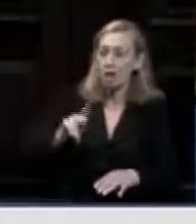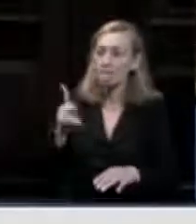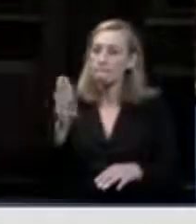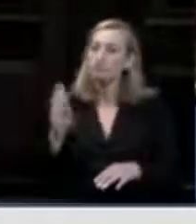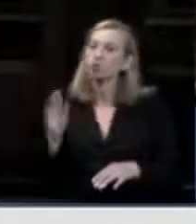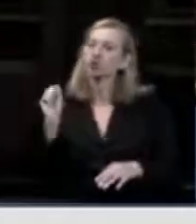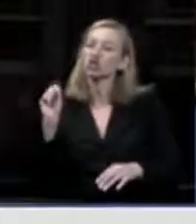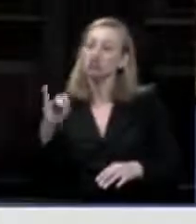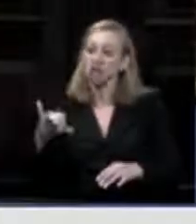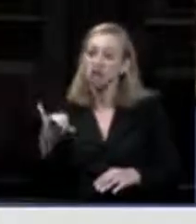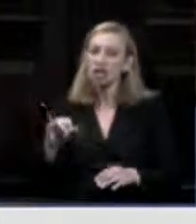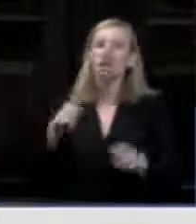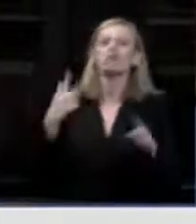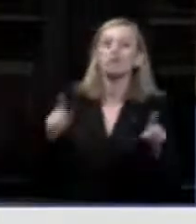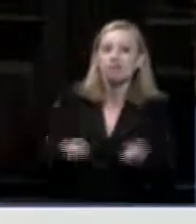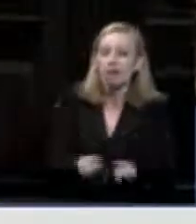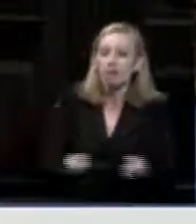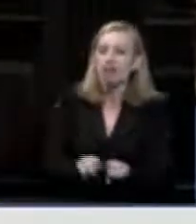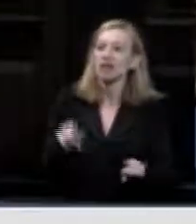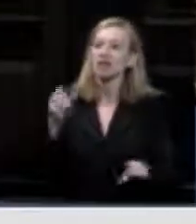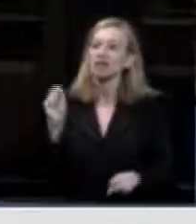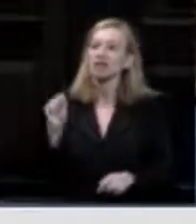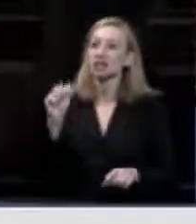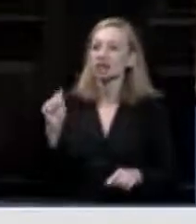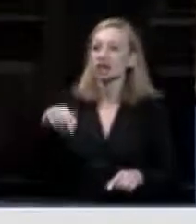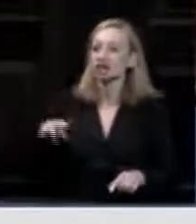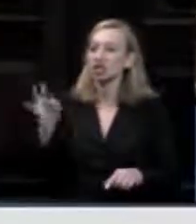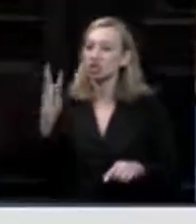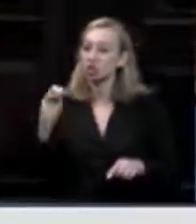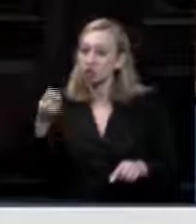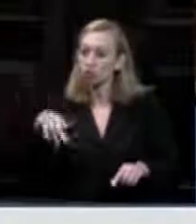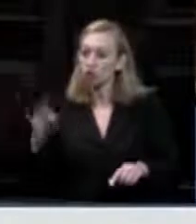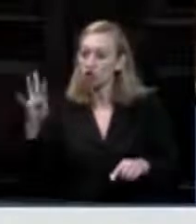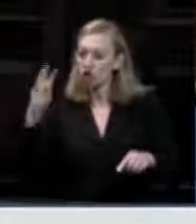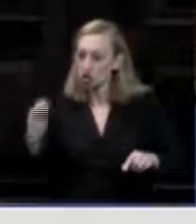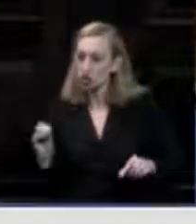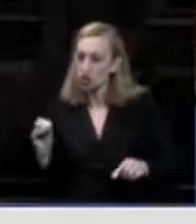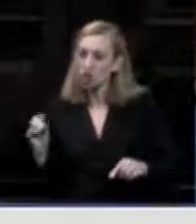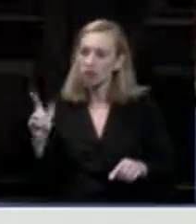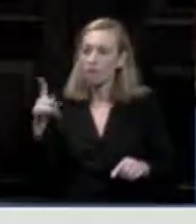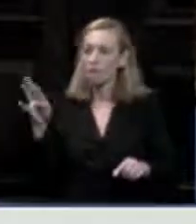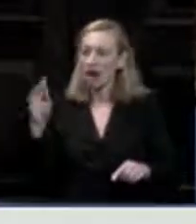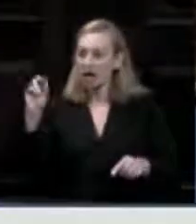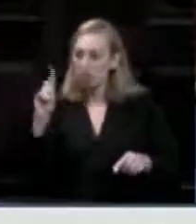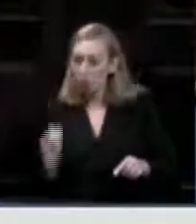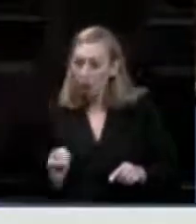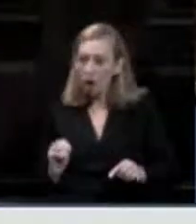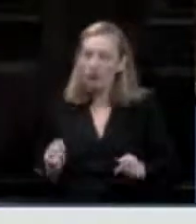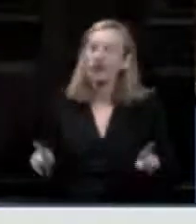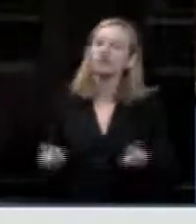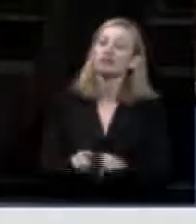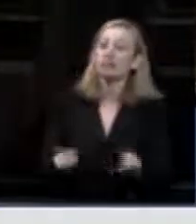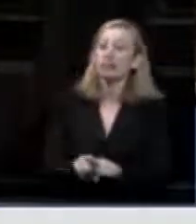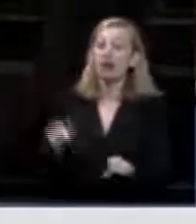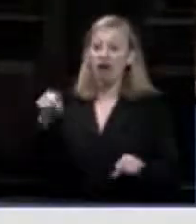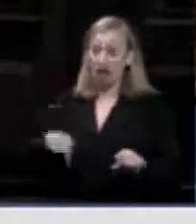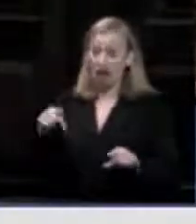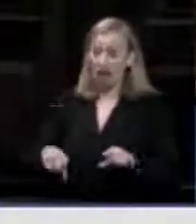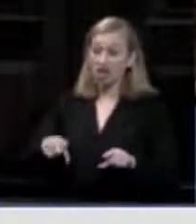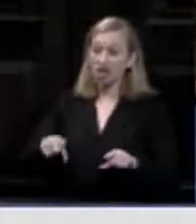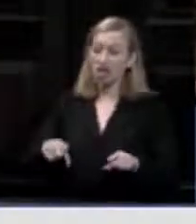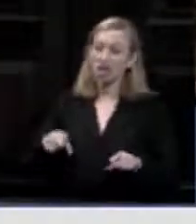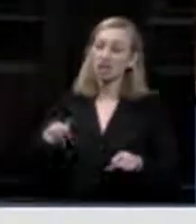municípios, como Santo Antônio de Pádua, na mesma região, alguns municípios da região serrana e aqui na região metropolitana